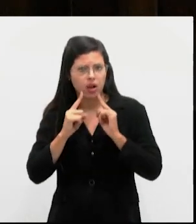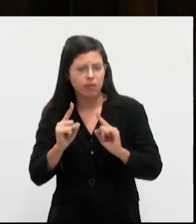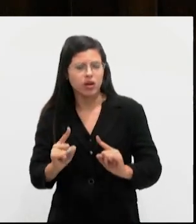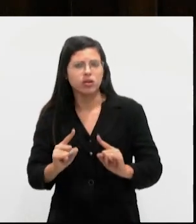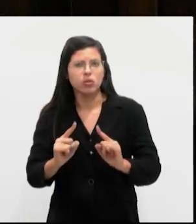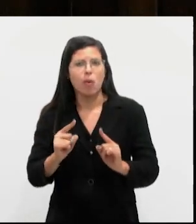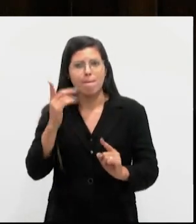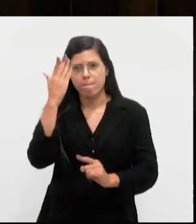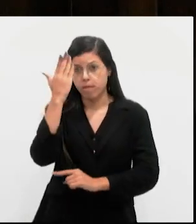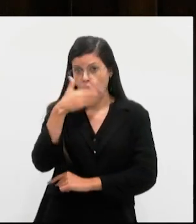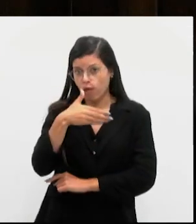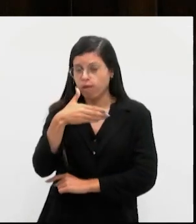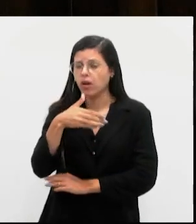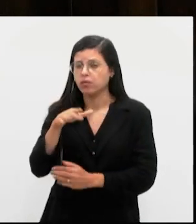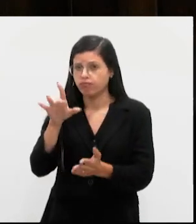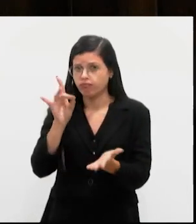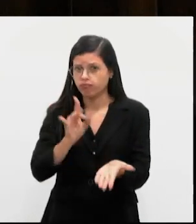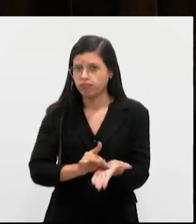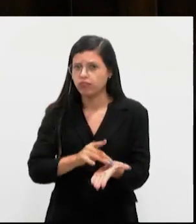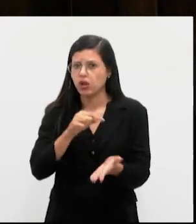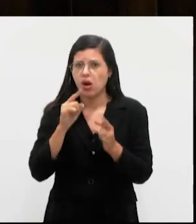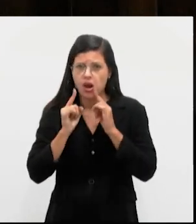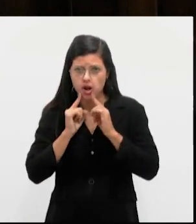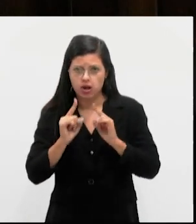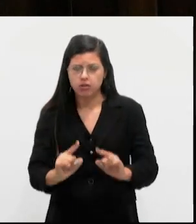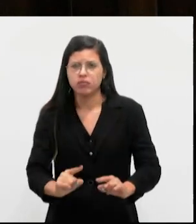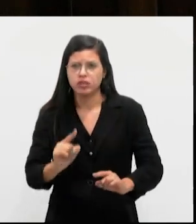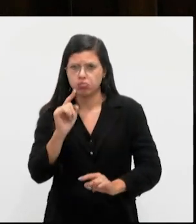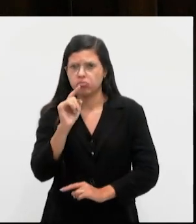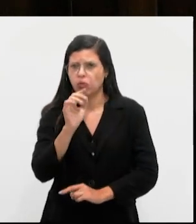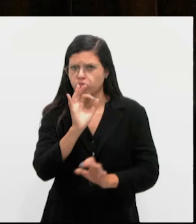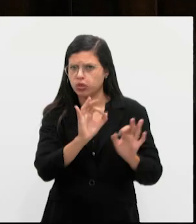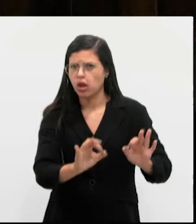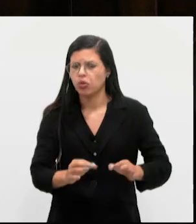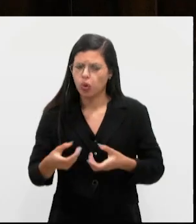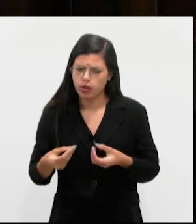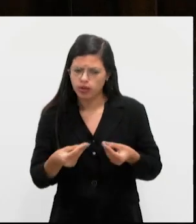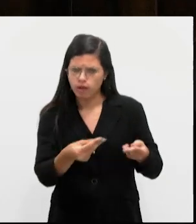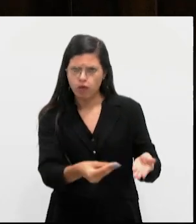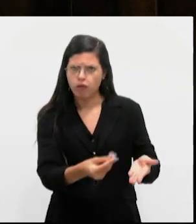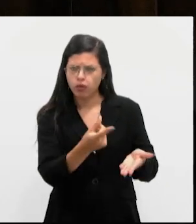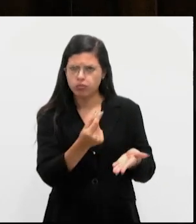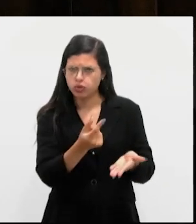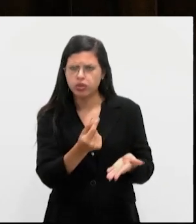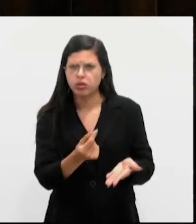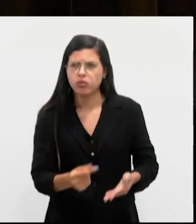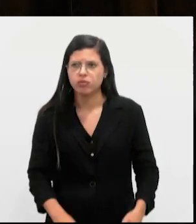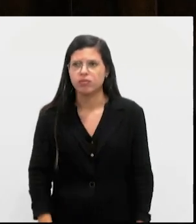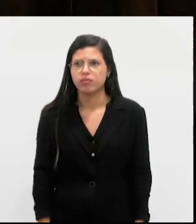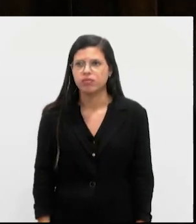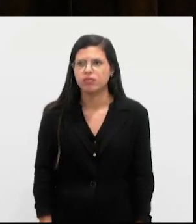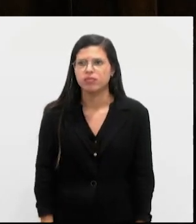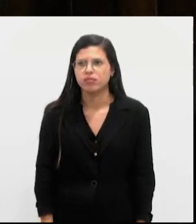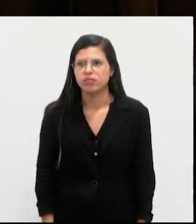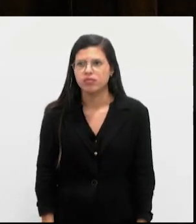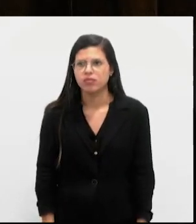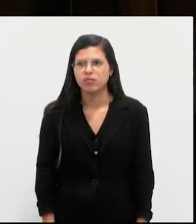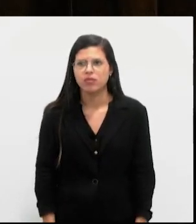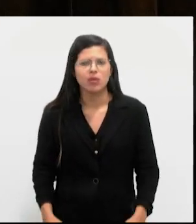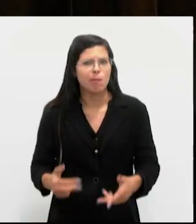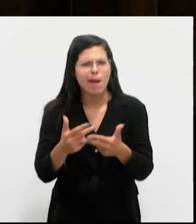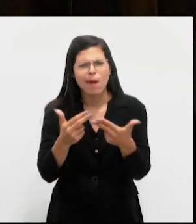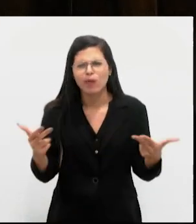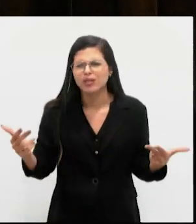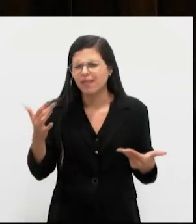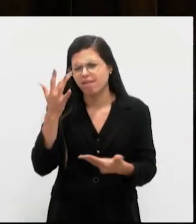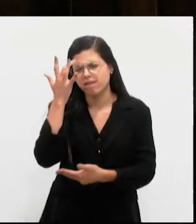provando que realmente os reclamantes têm razão, devolver o dinheiro corrigido. Seria uma coisa muito